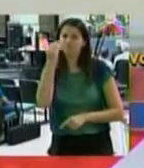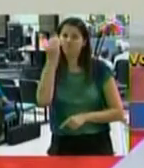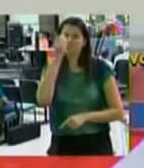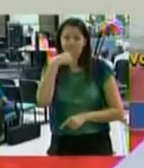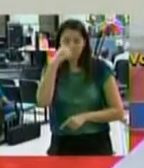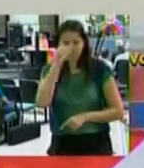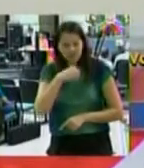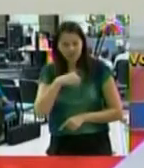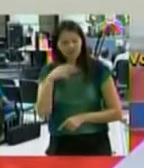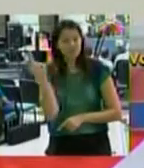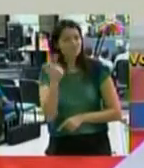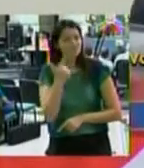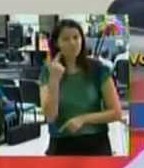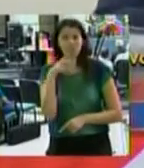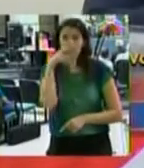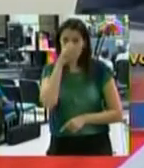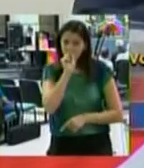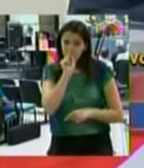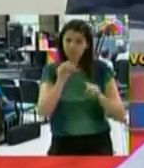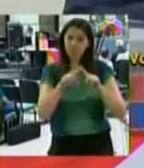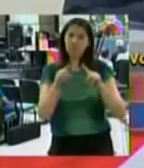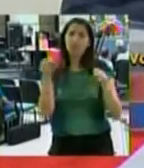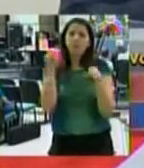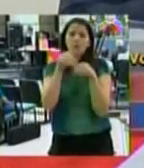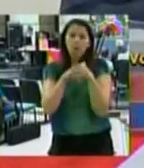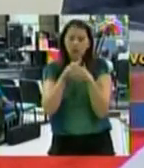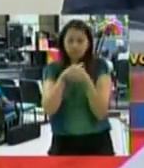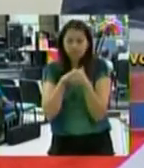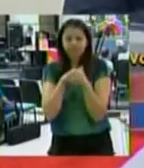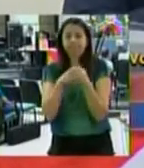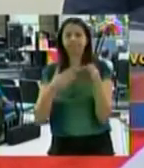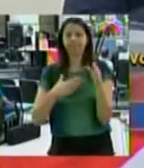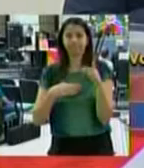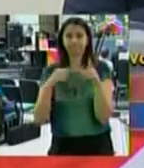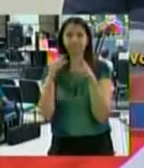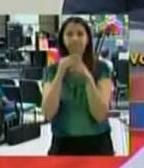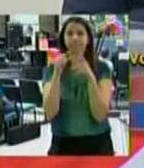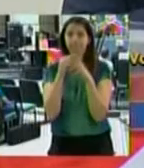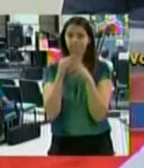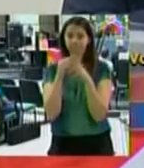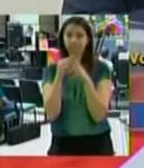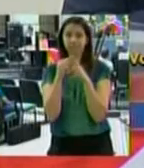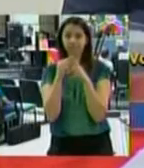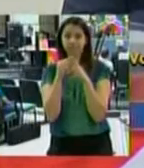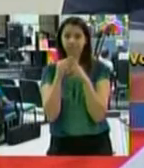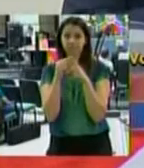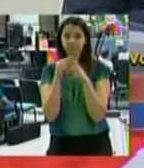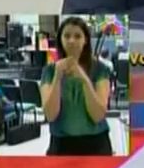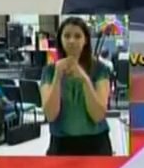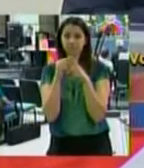mesmo tendo pouca força, guardaste a minha palavra.